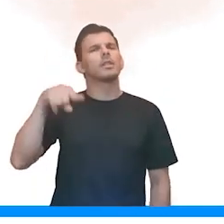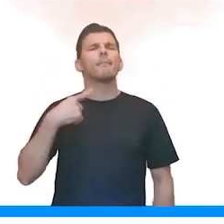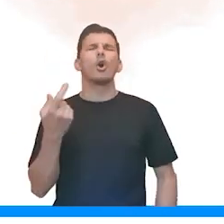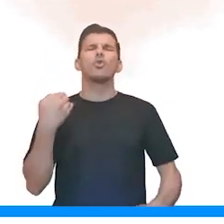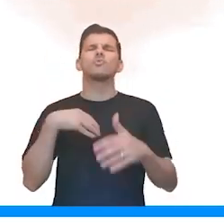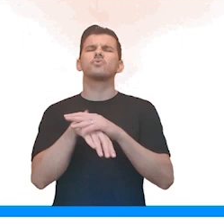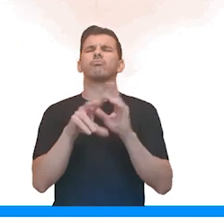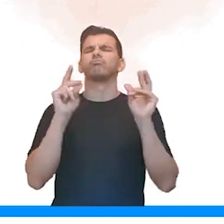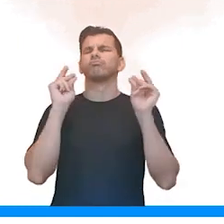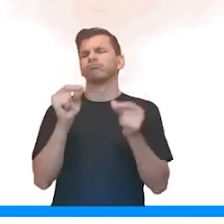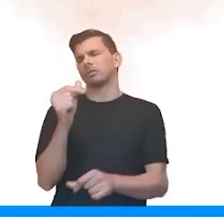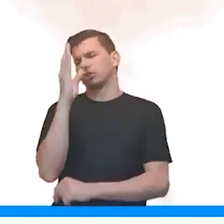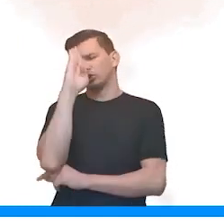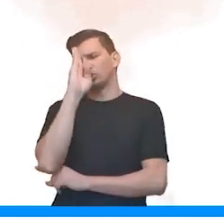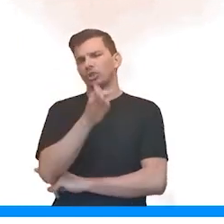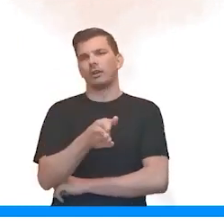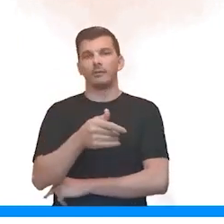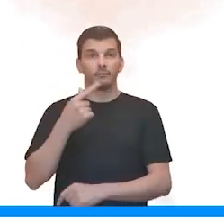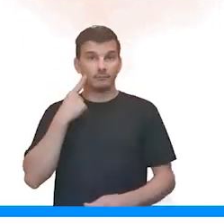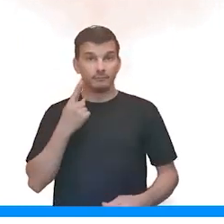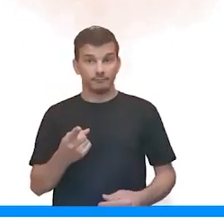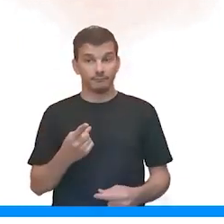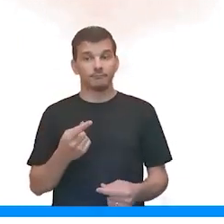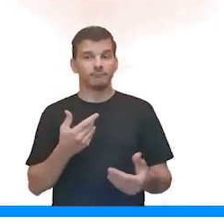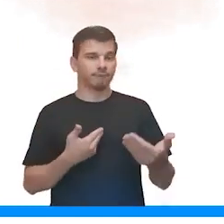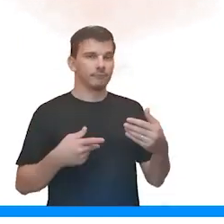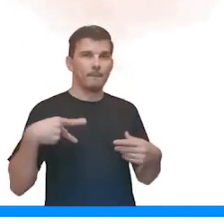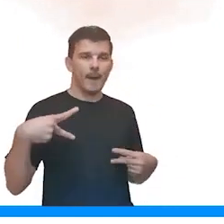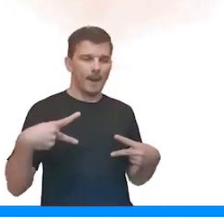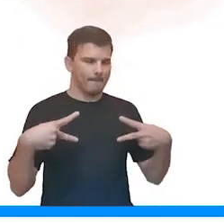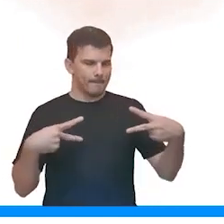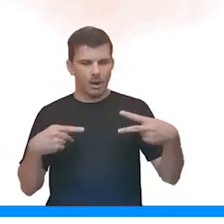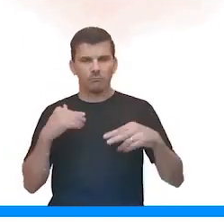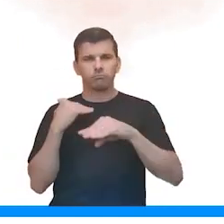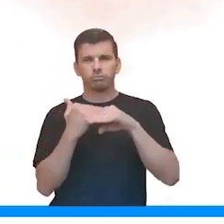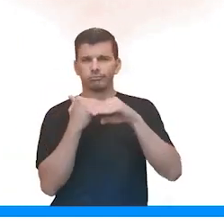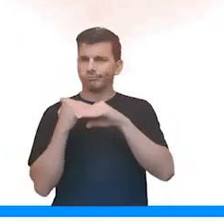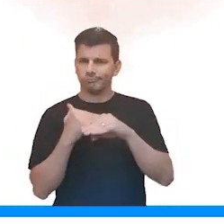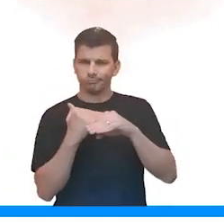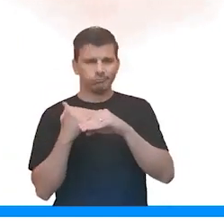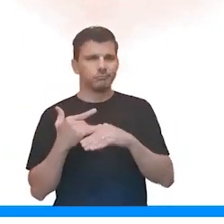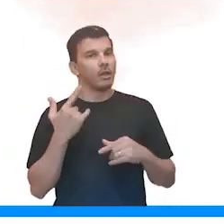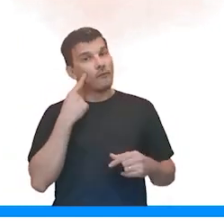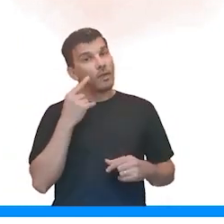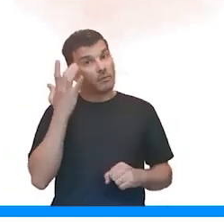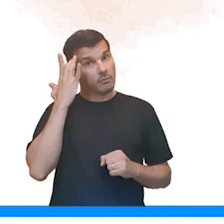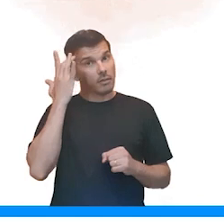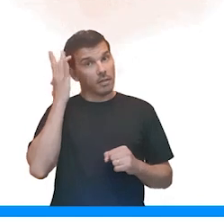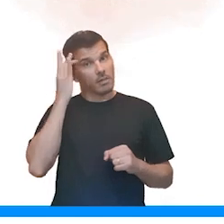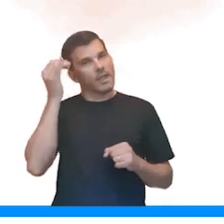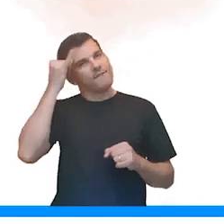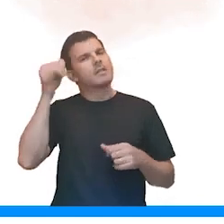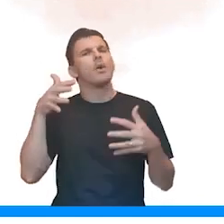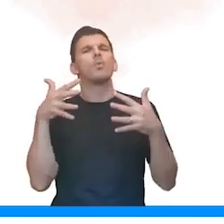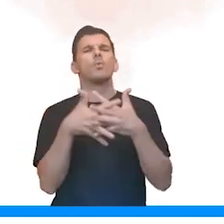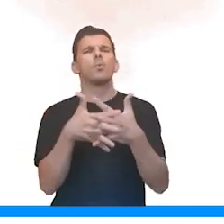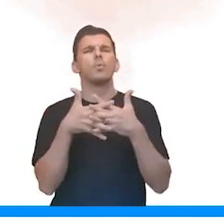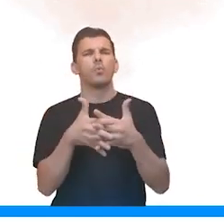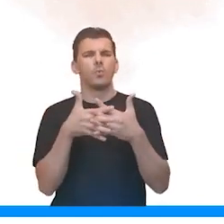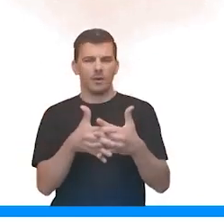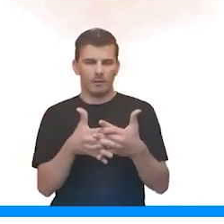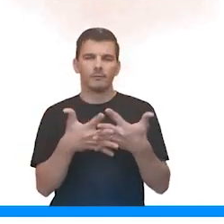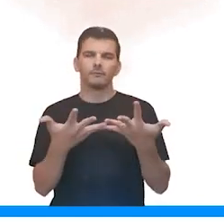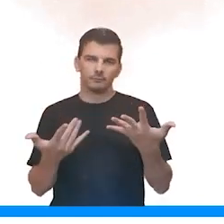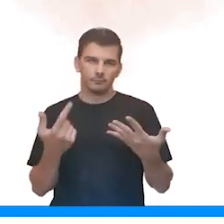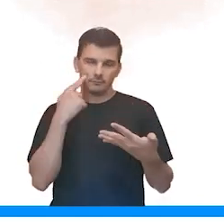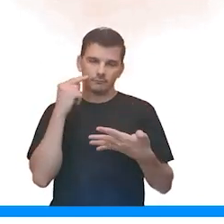no início ela vira um decoreba, mas depois vocês pegam bem fácil. Essa questão do ganhar calor, perder calor, não trocar calor, se é diabático, o que é diabático